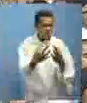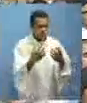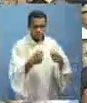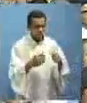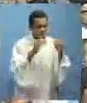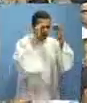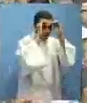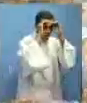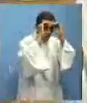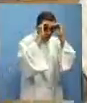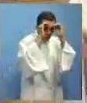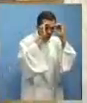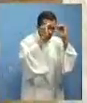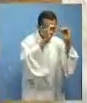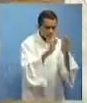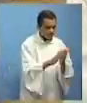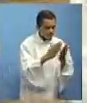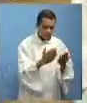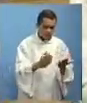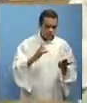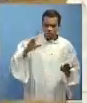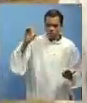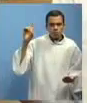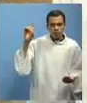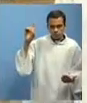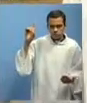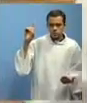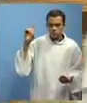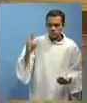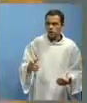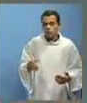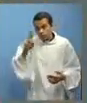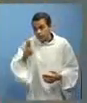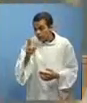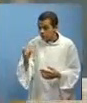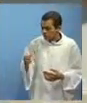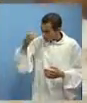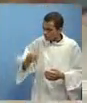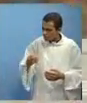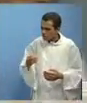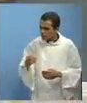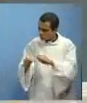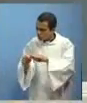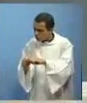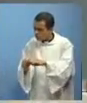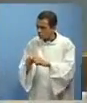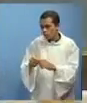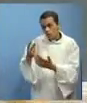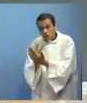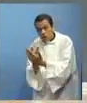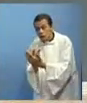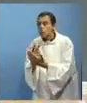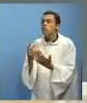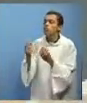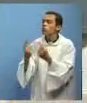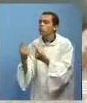obediência à palavra de deus para o senhor acha certo fazer isso só acha certo e deixar fazer aquilo qual é o critério da palavra de deus